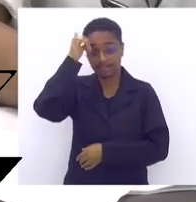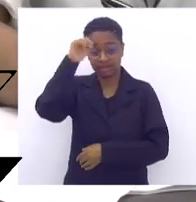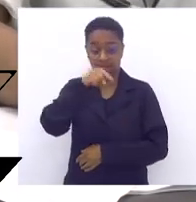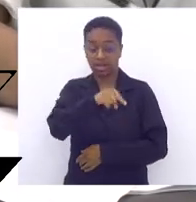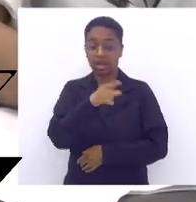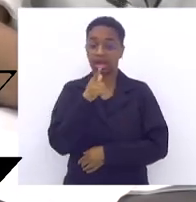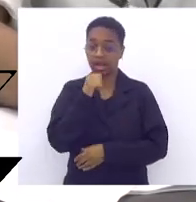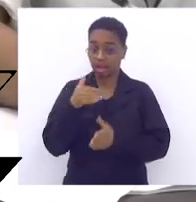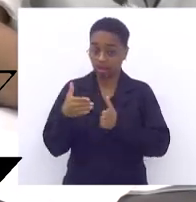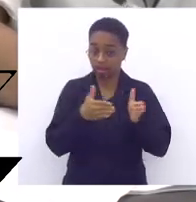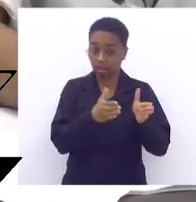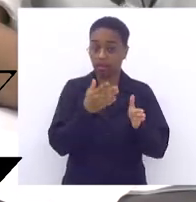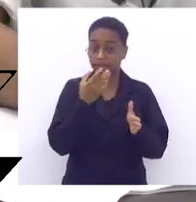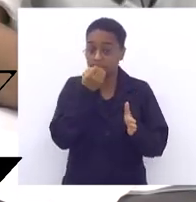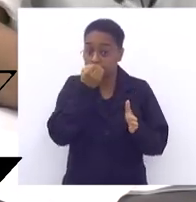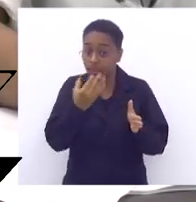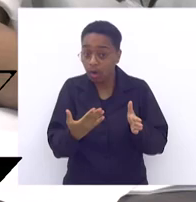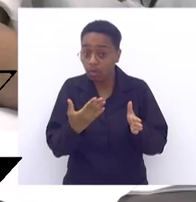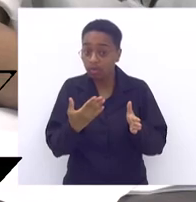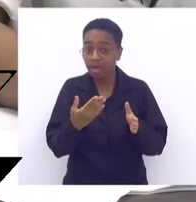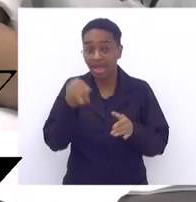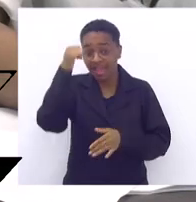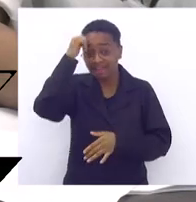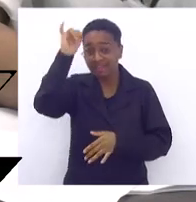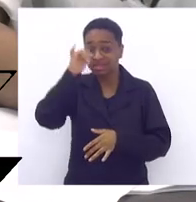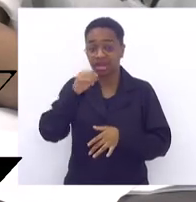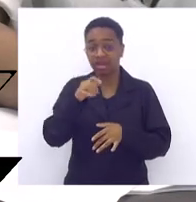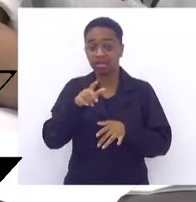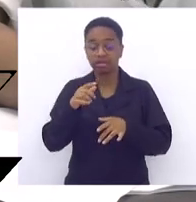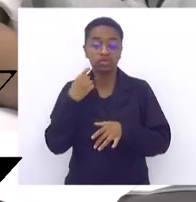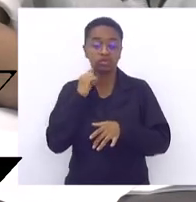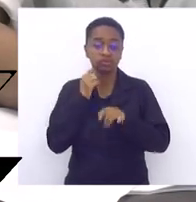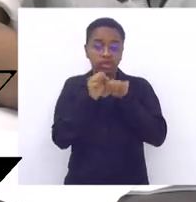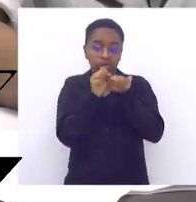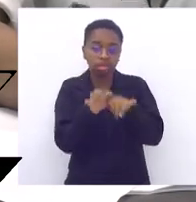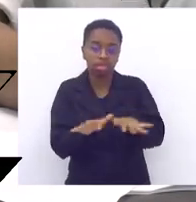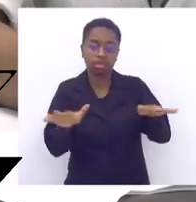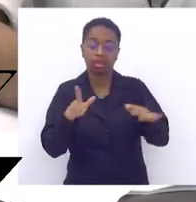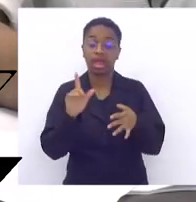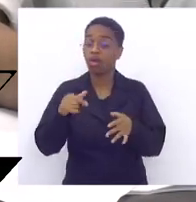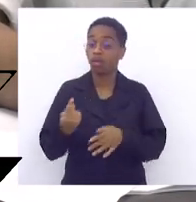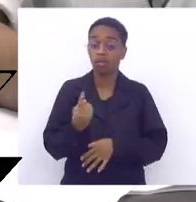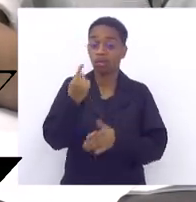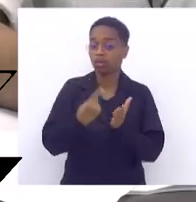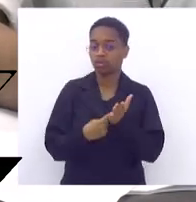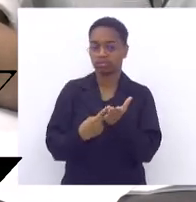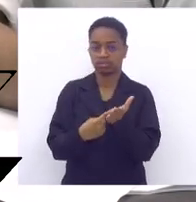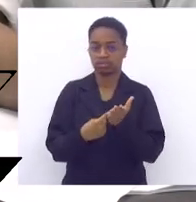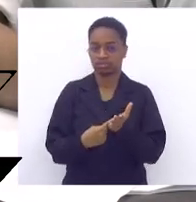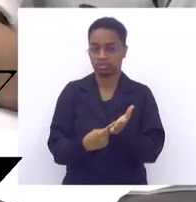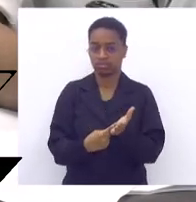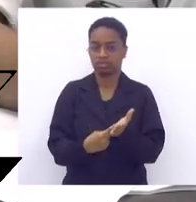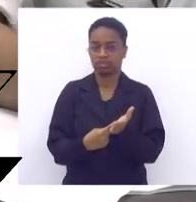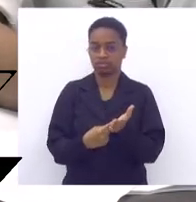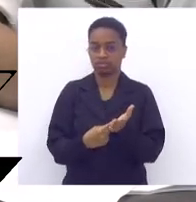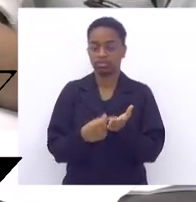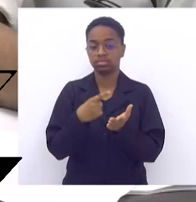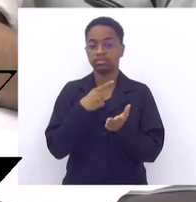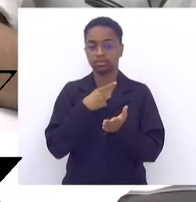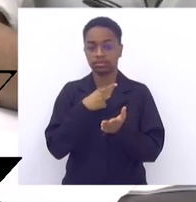bons, ainda bons, se contaminem. E esse foi o acordo. Esse foi o acordo